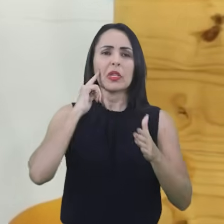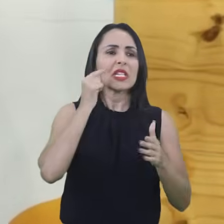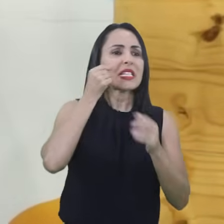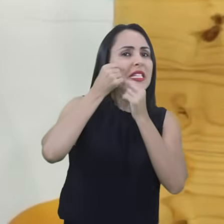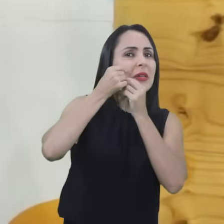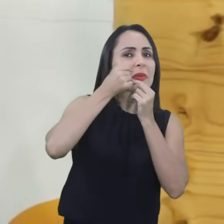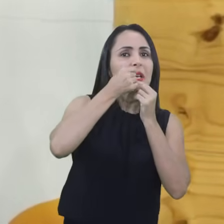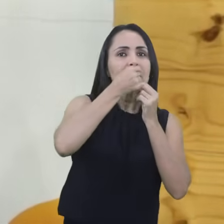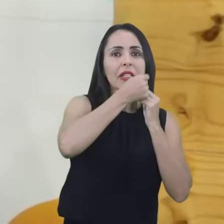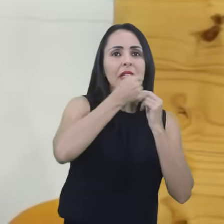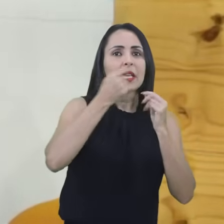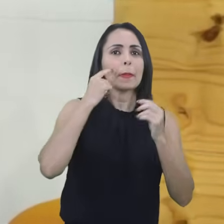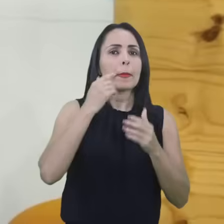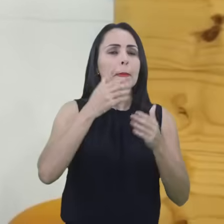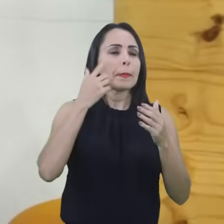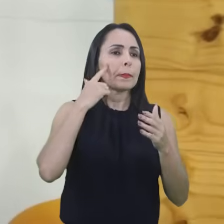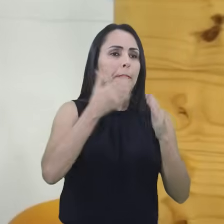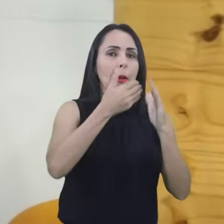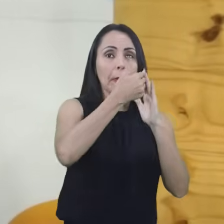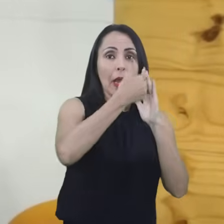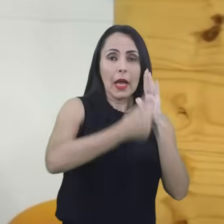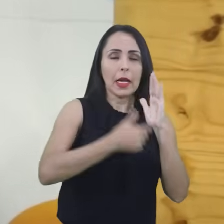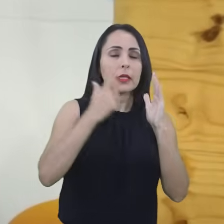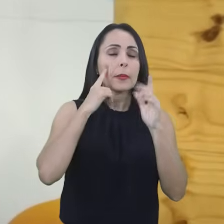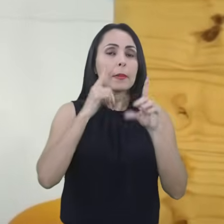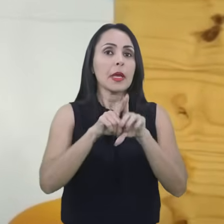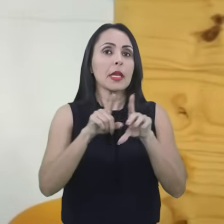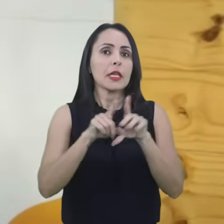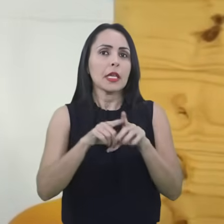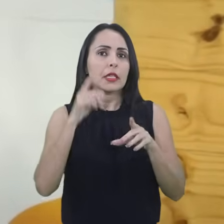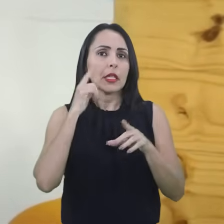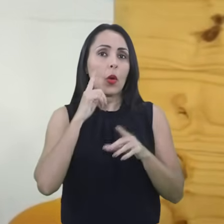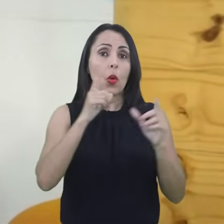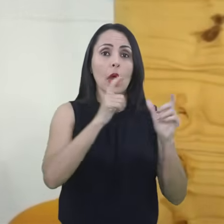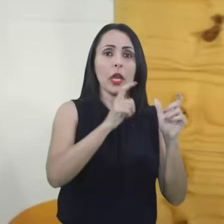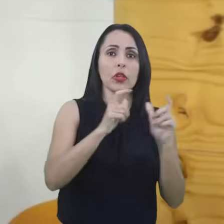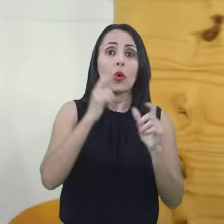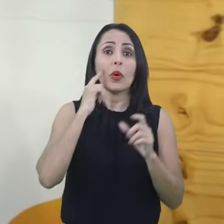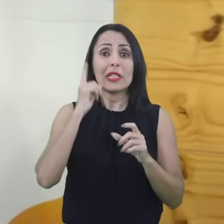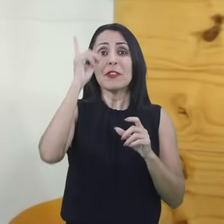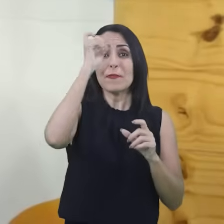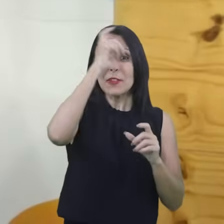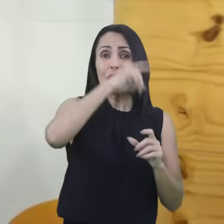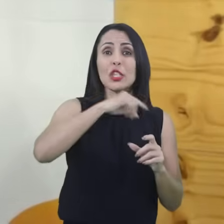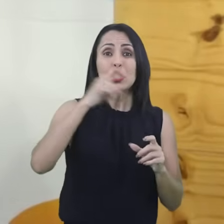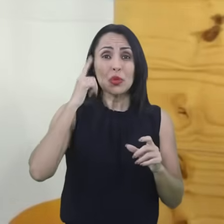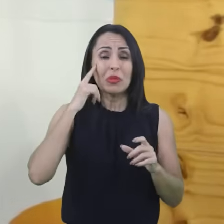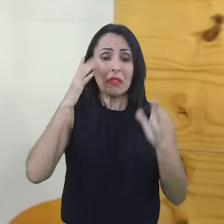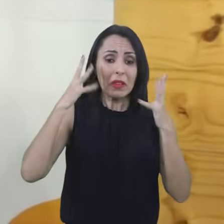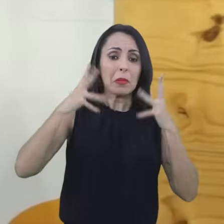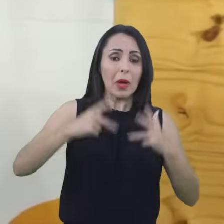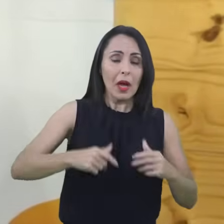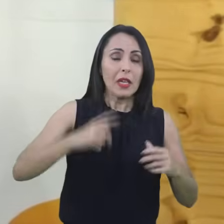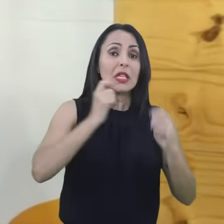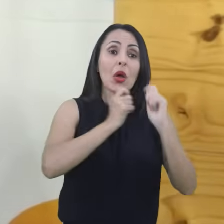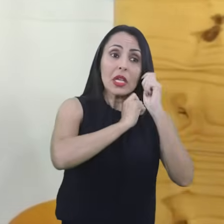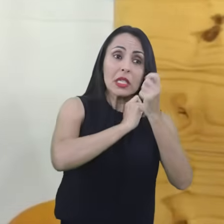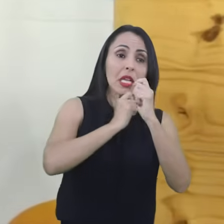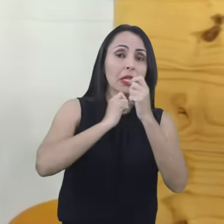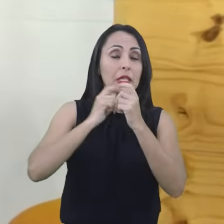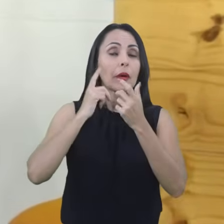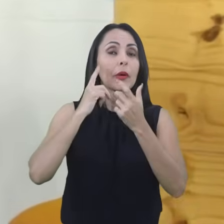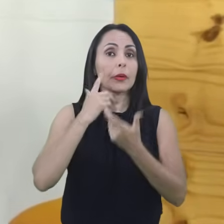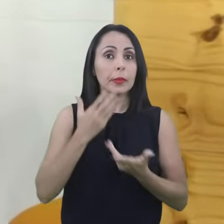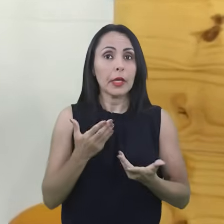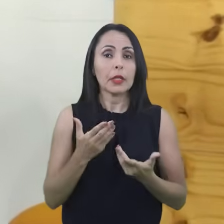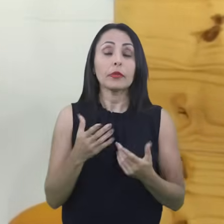a placa bacteriana que se forma entre os dentes, que são regiões, né, de difícil acesso para as cerdas da escova.